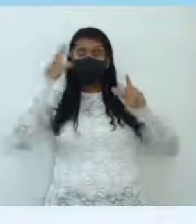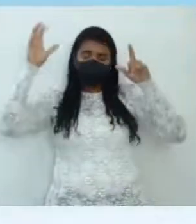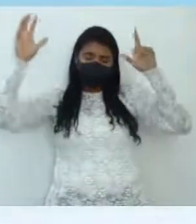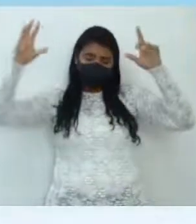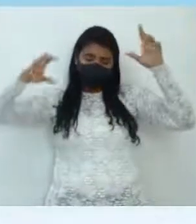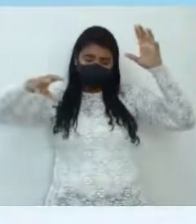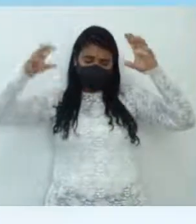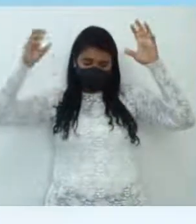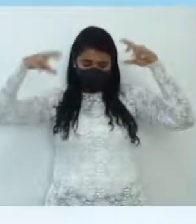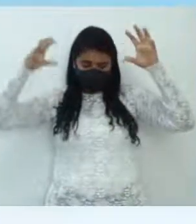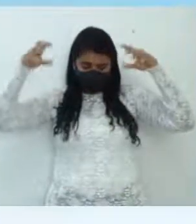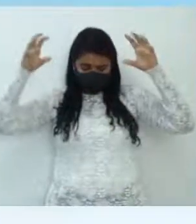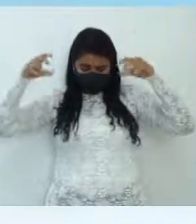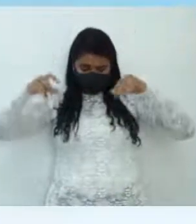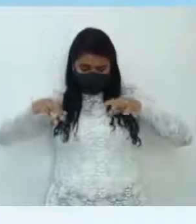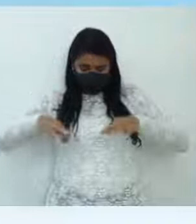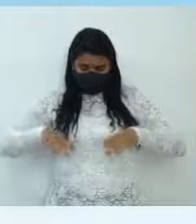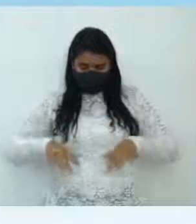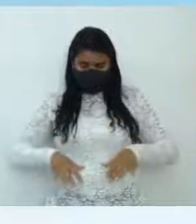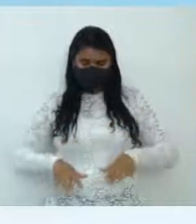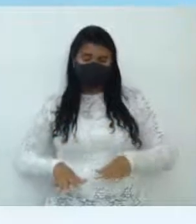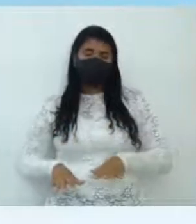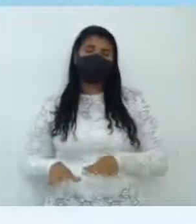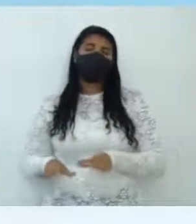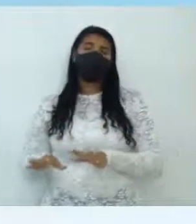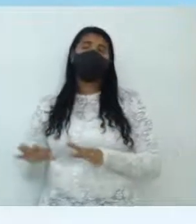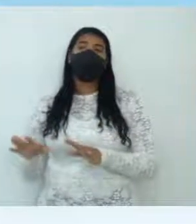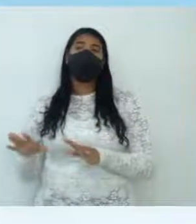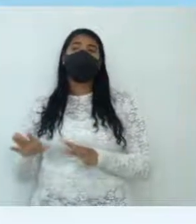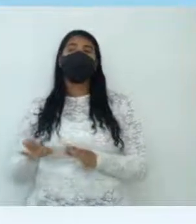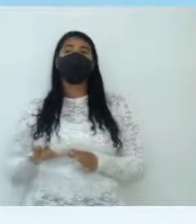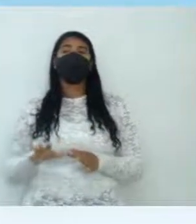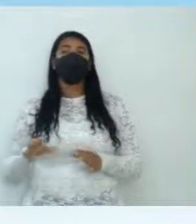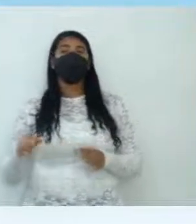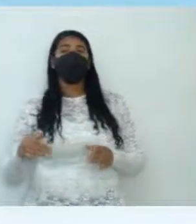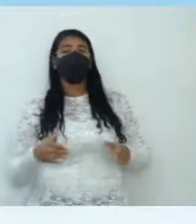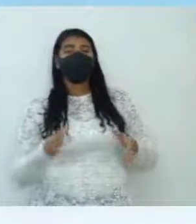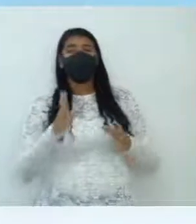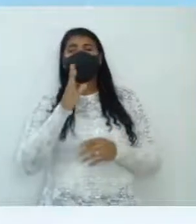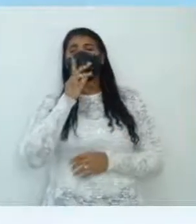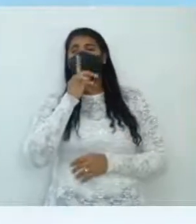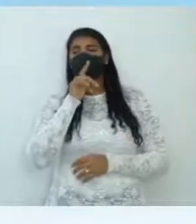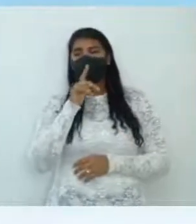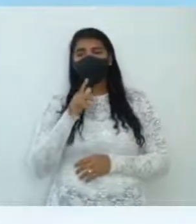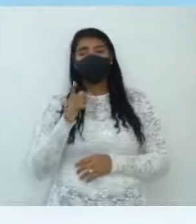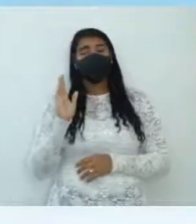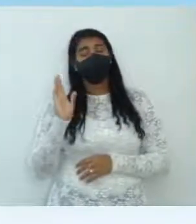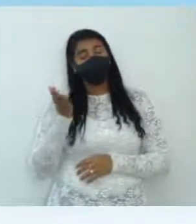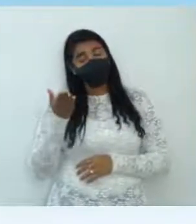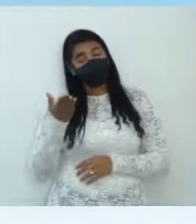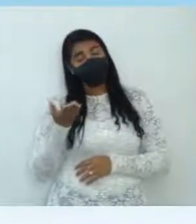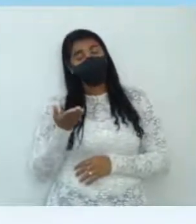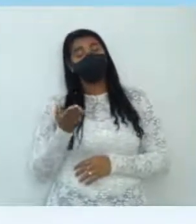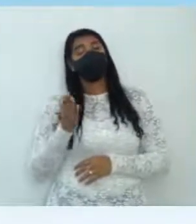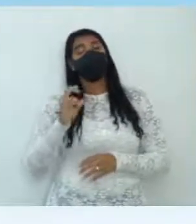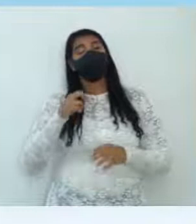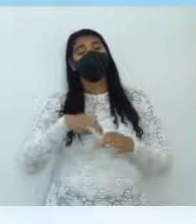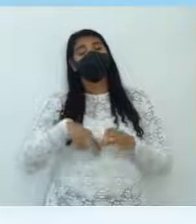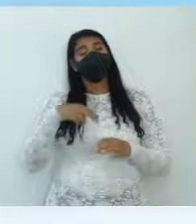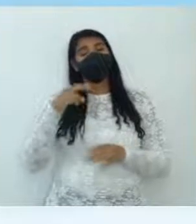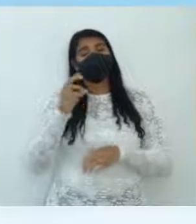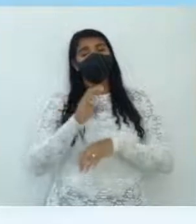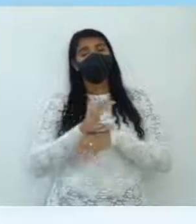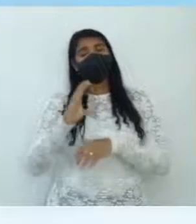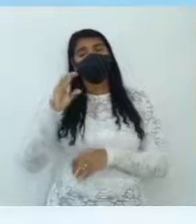chuvas escoam para a sedimentação de cursos de água. Na extração, no caso do cobre, por